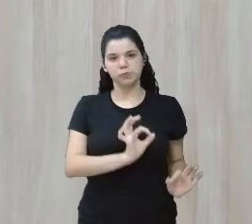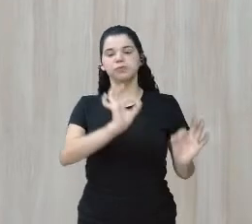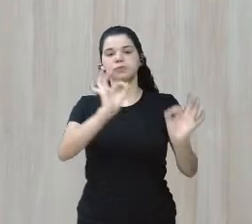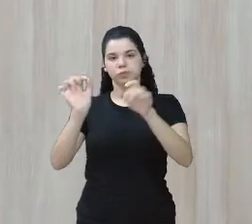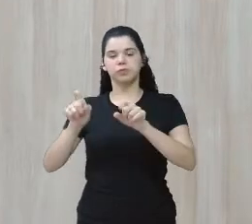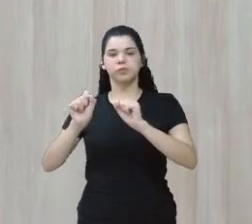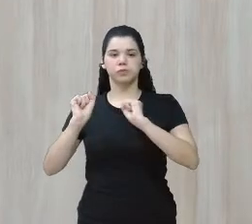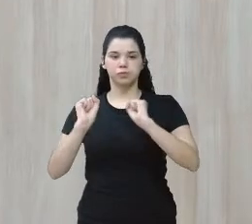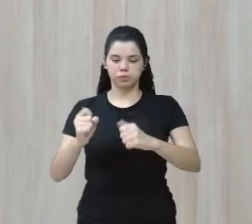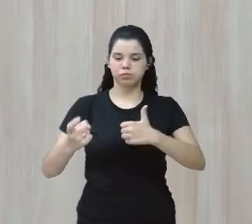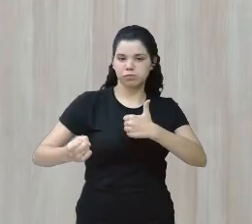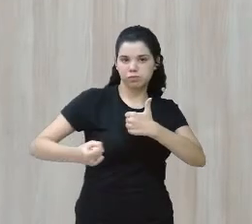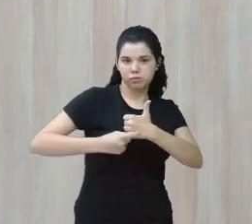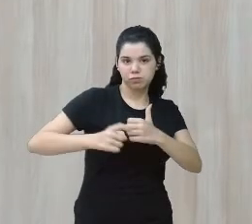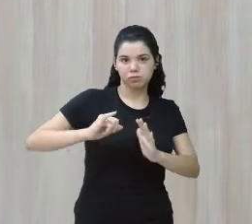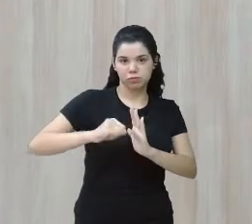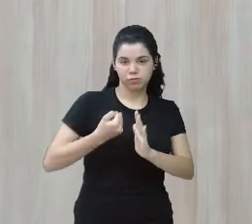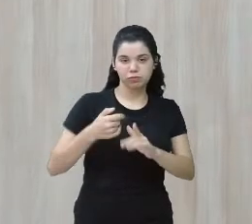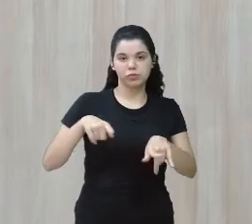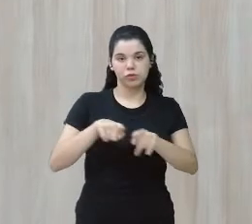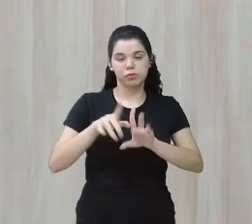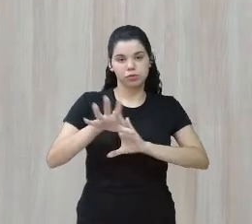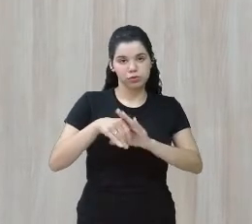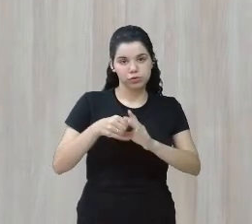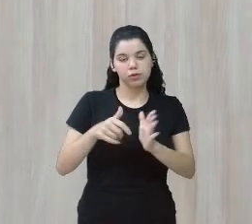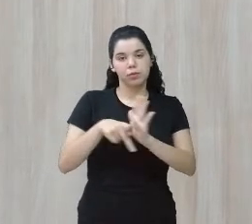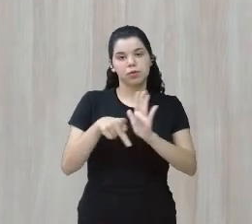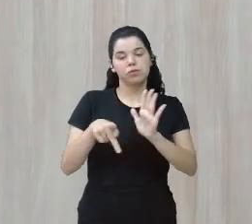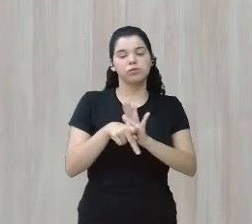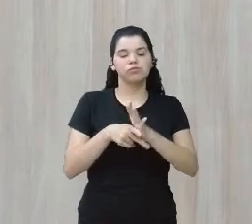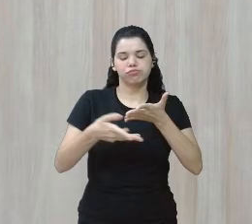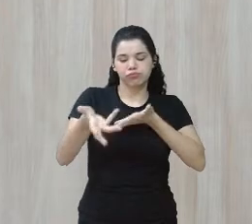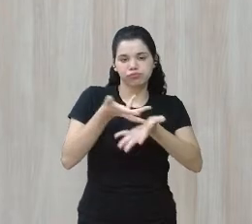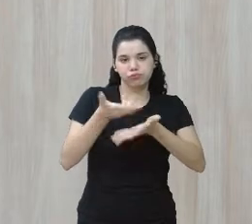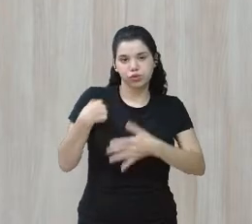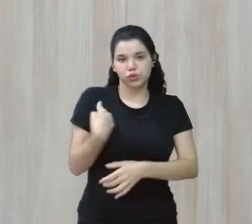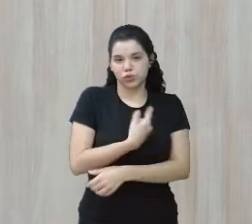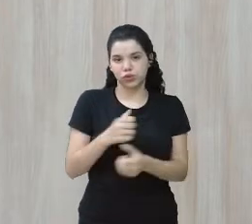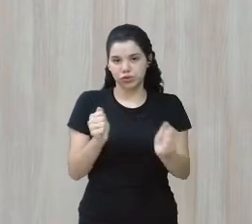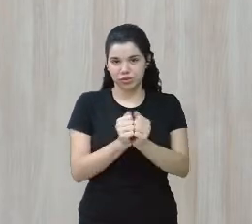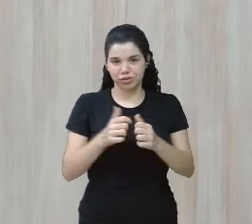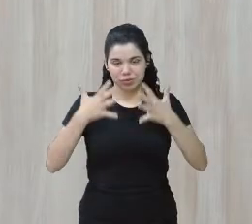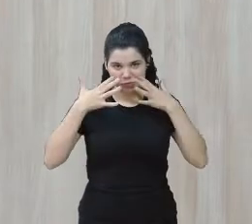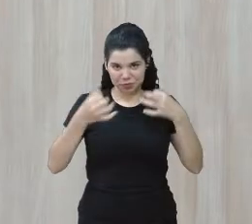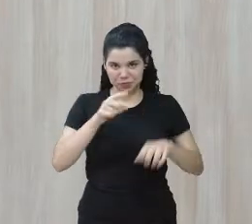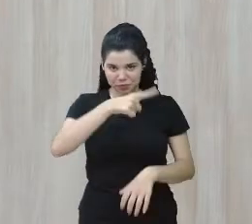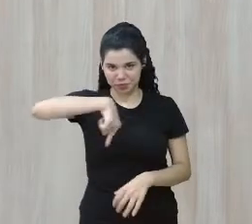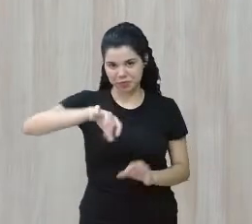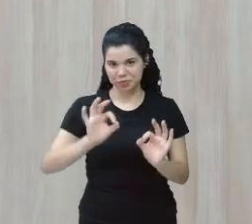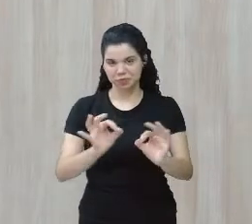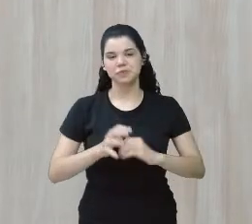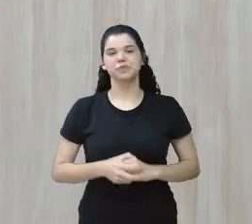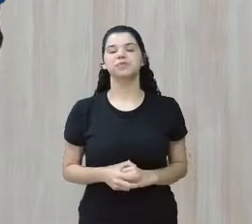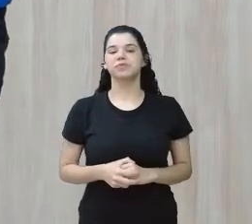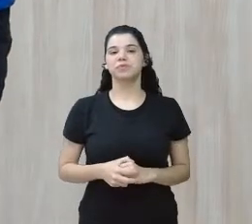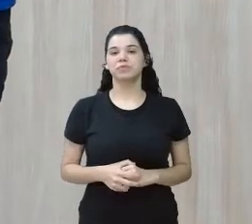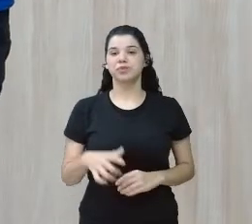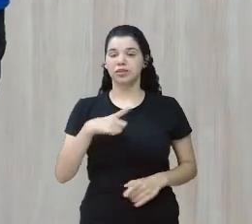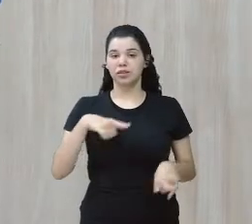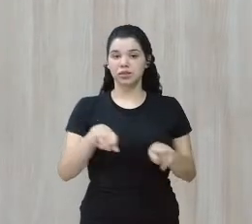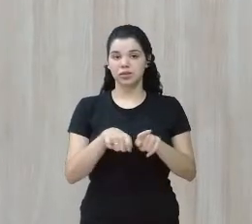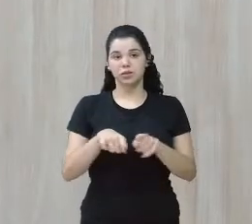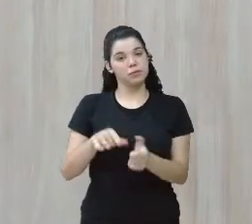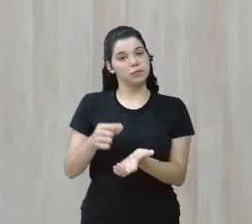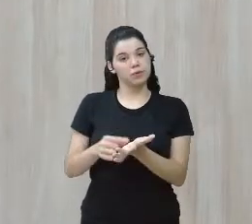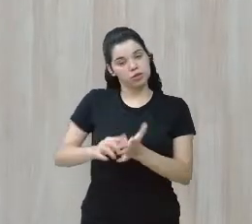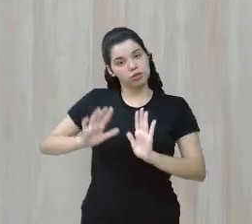um like, inscreve-se no canal, interage conosco, que nós estamos bastante atentos, tá certo? Nós temos também o